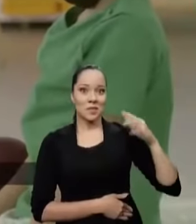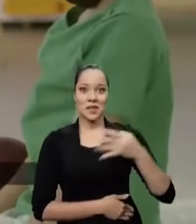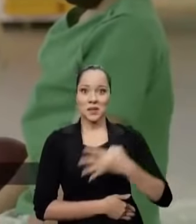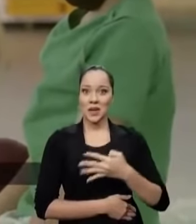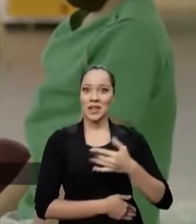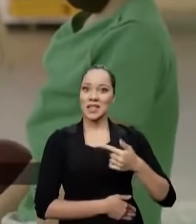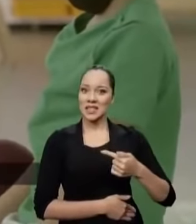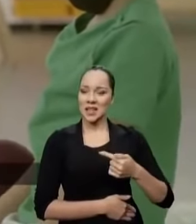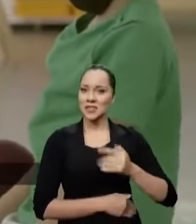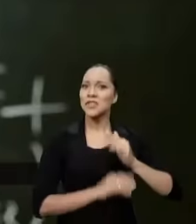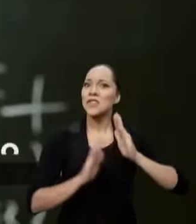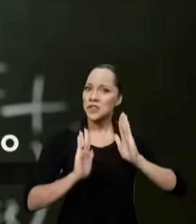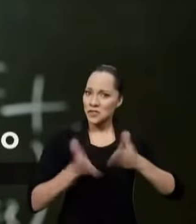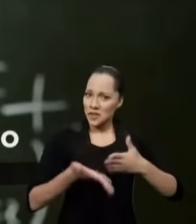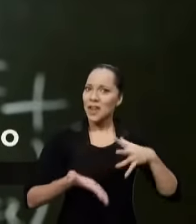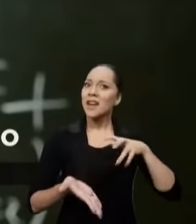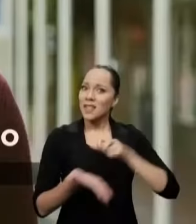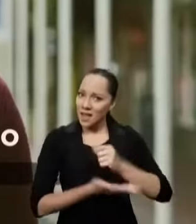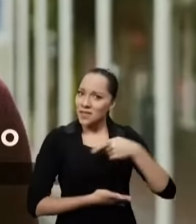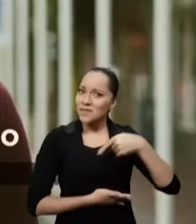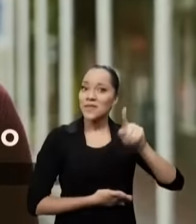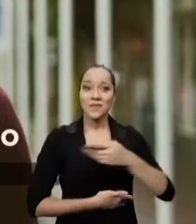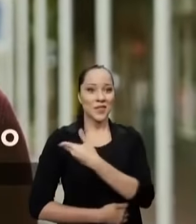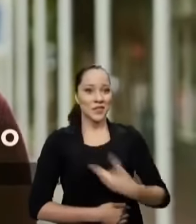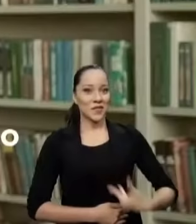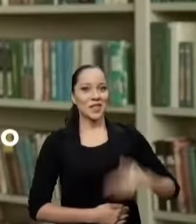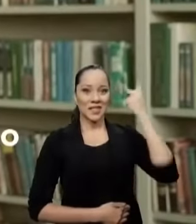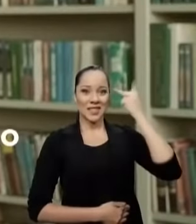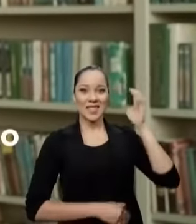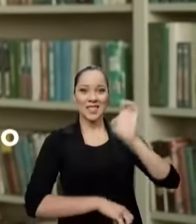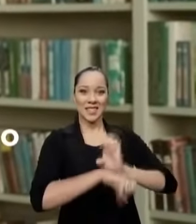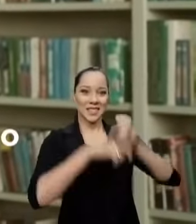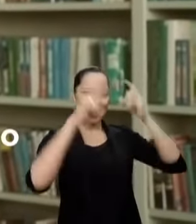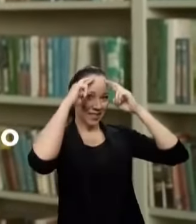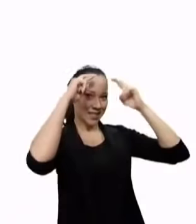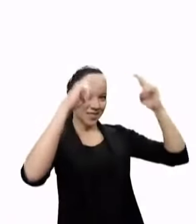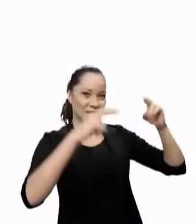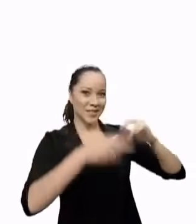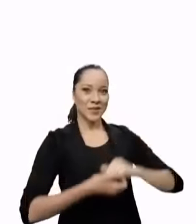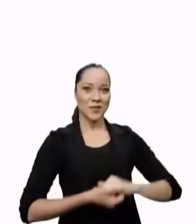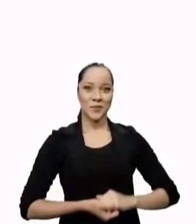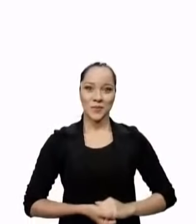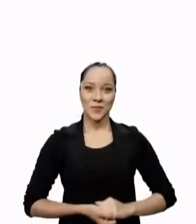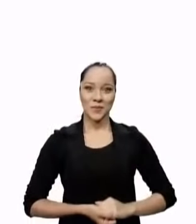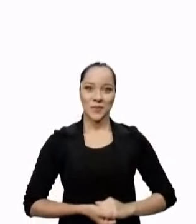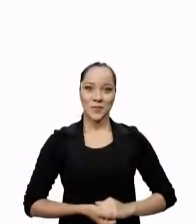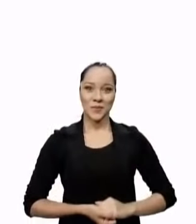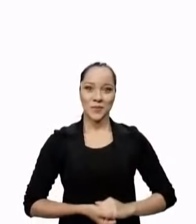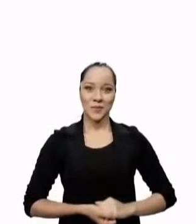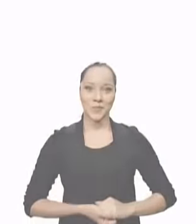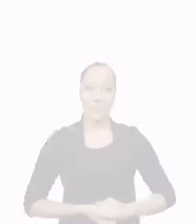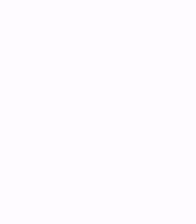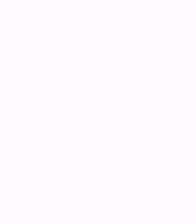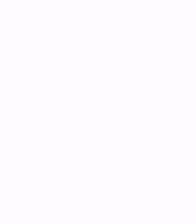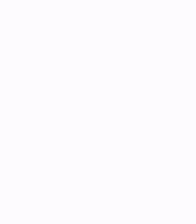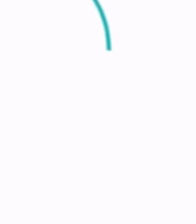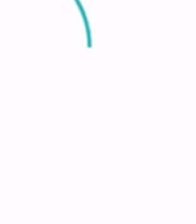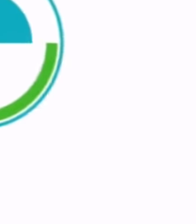47 anos. Faça já o seu pré-cadastro. Governo de São Paulo. Estado de respeito.